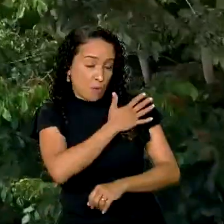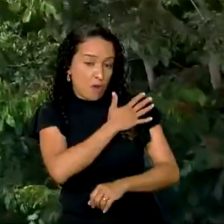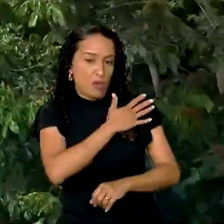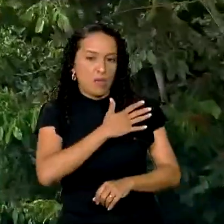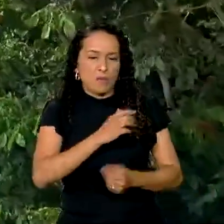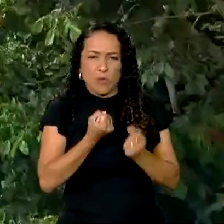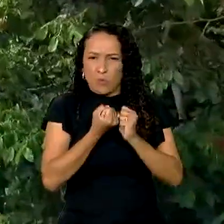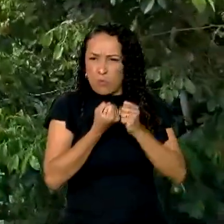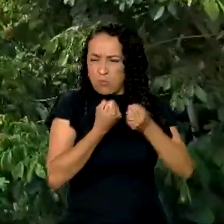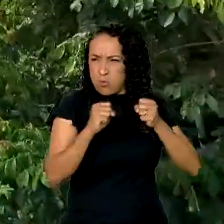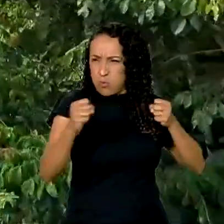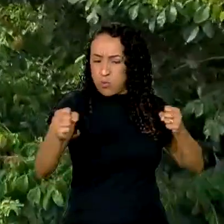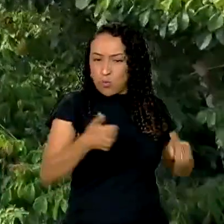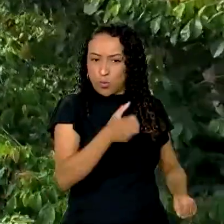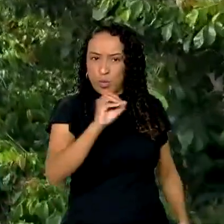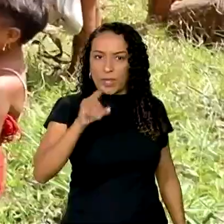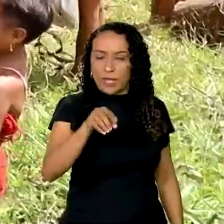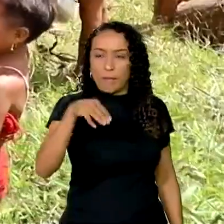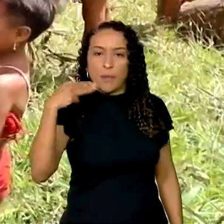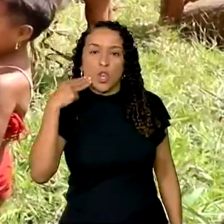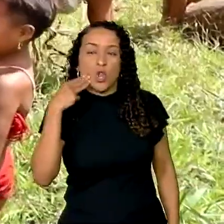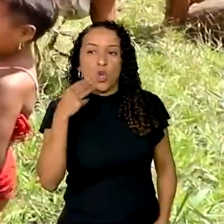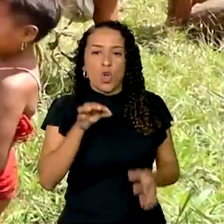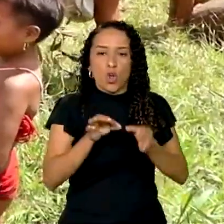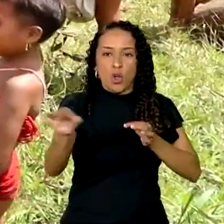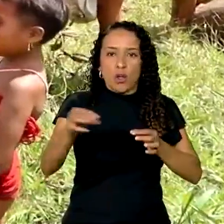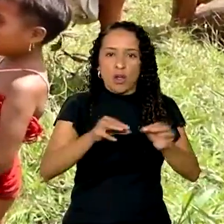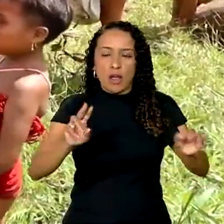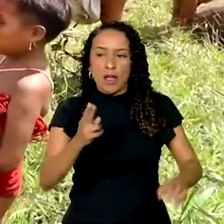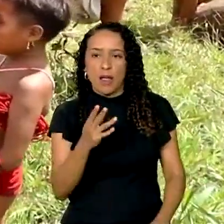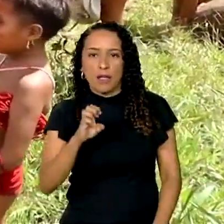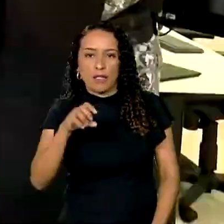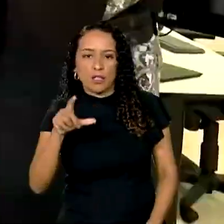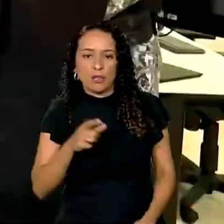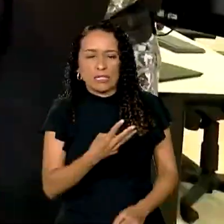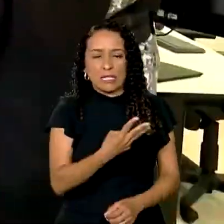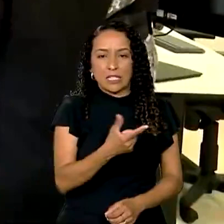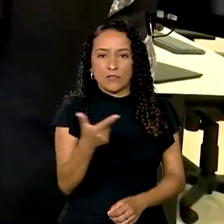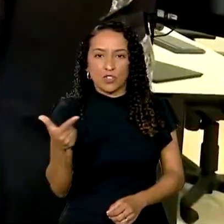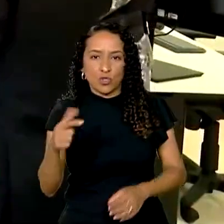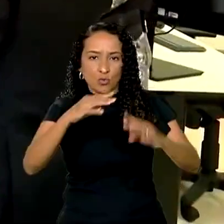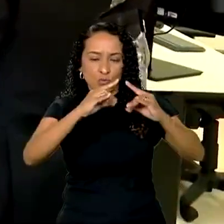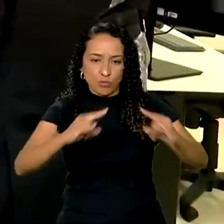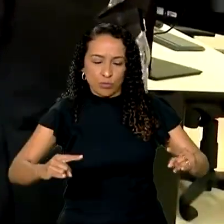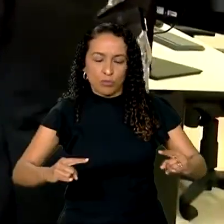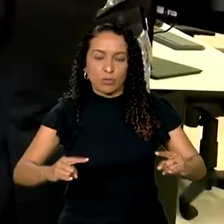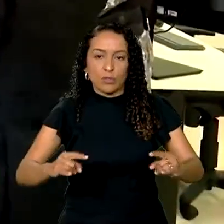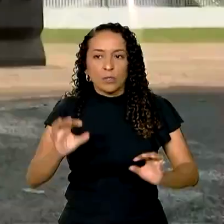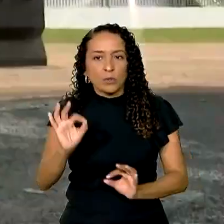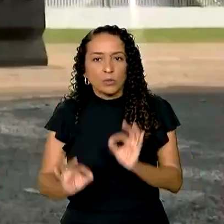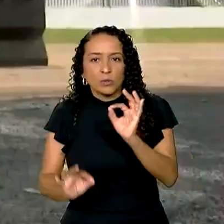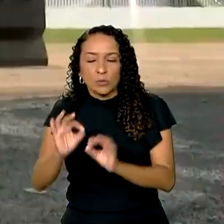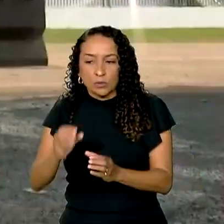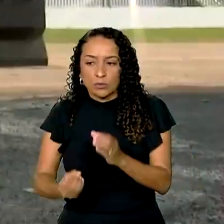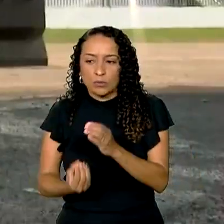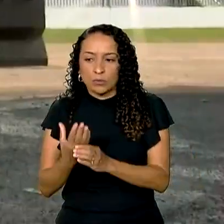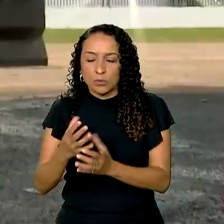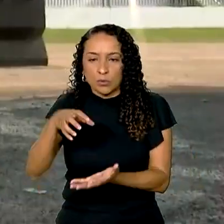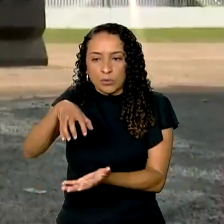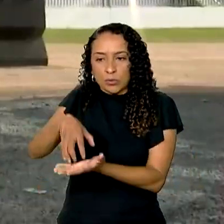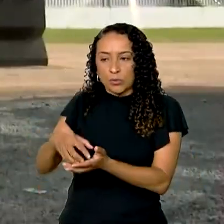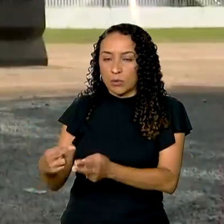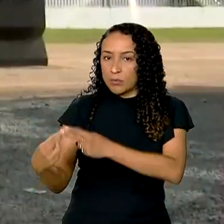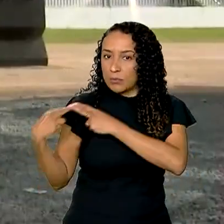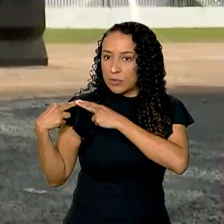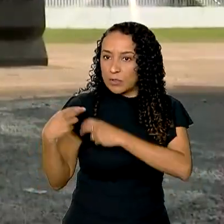que tem mais de 10 milhões de hectares e 322 aldeias, foi montada uma casa com representantes do governo